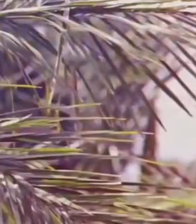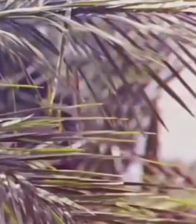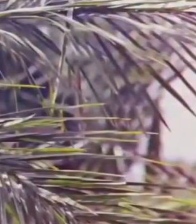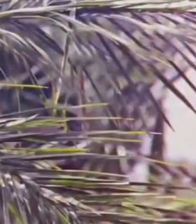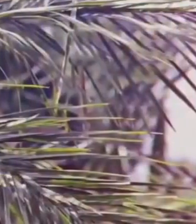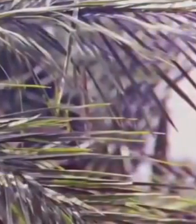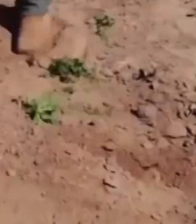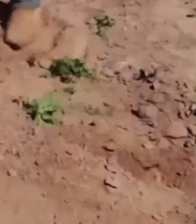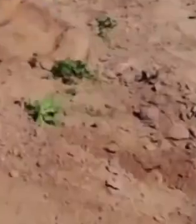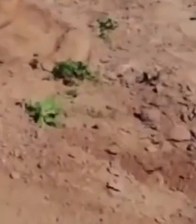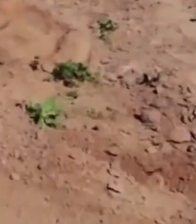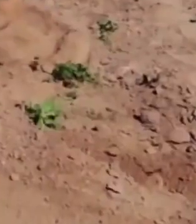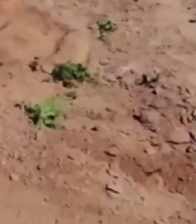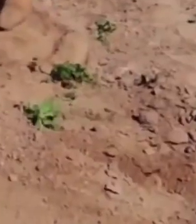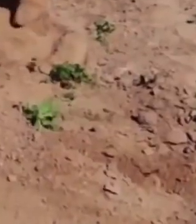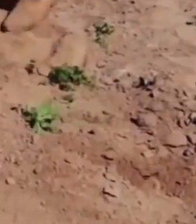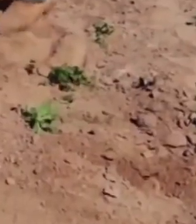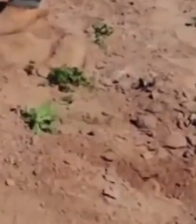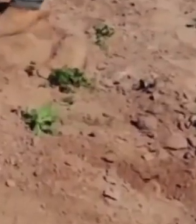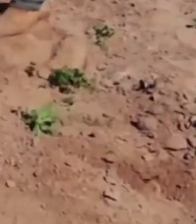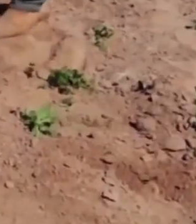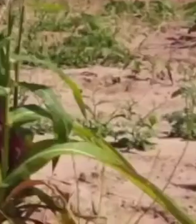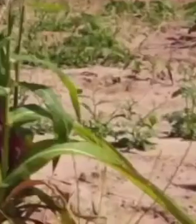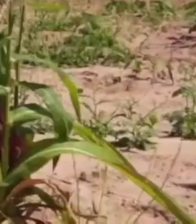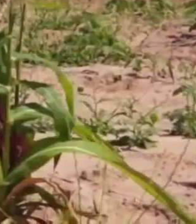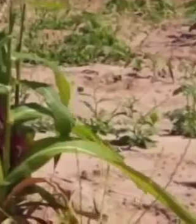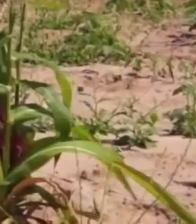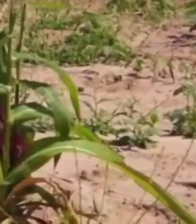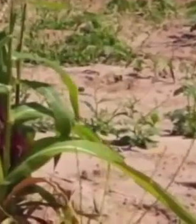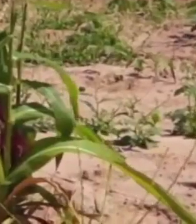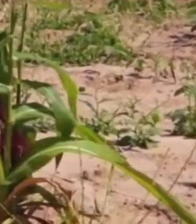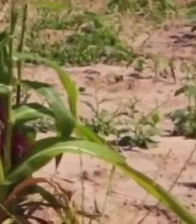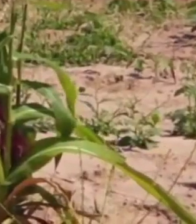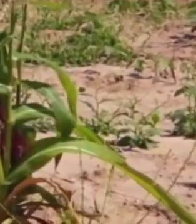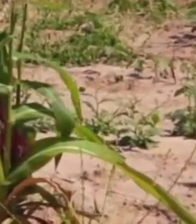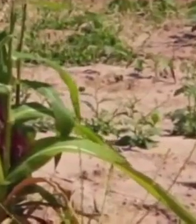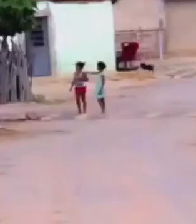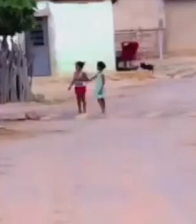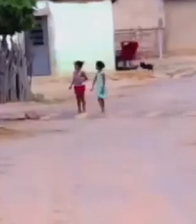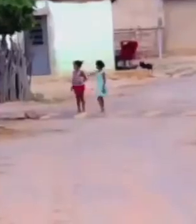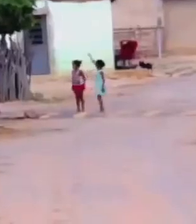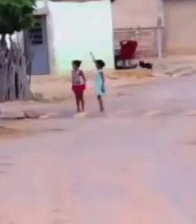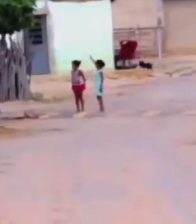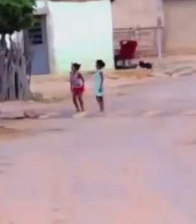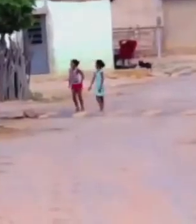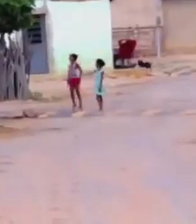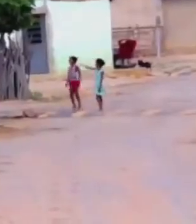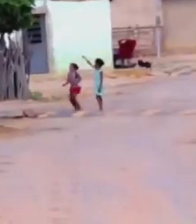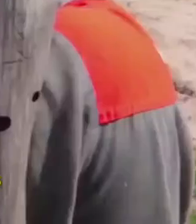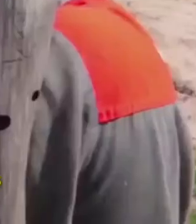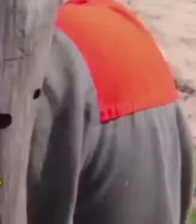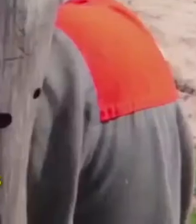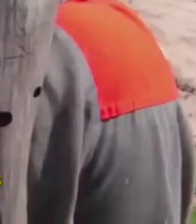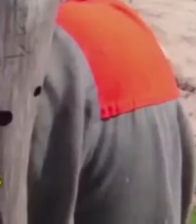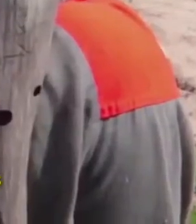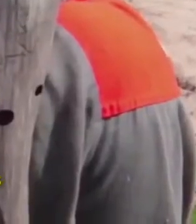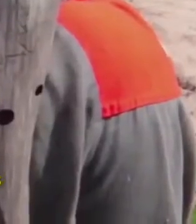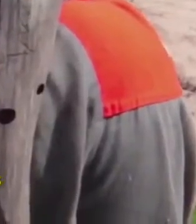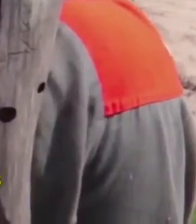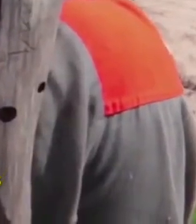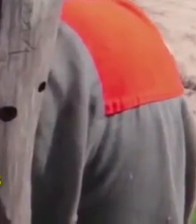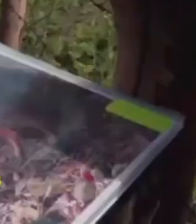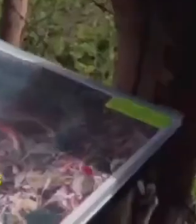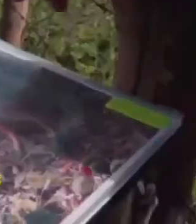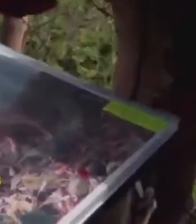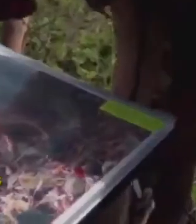nessa região. A gente acredita também que esse parque ali ele vai trazer também benefícios para a comunidade. Então, a gente pode